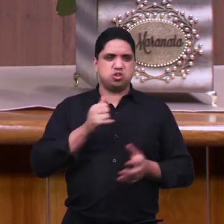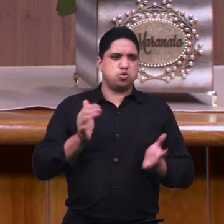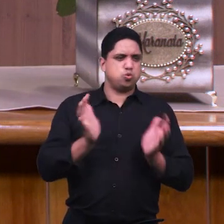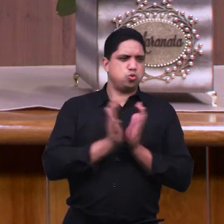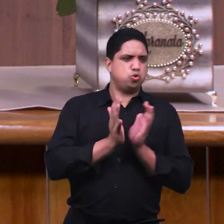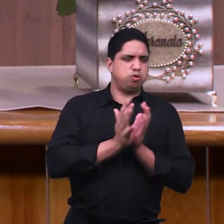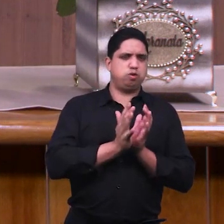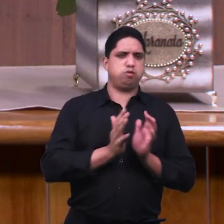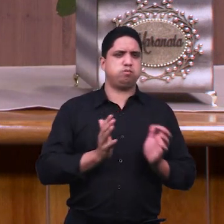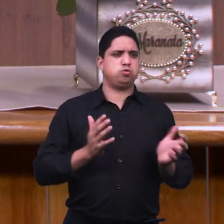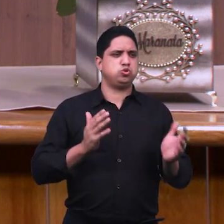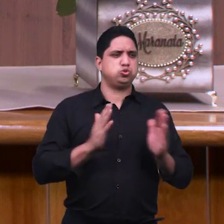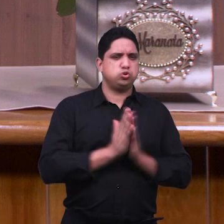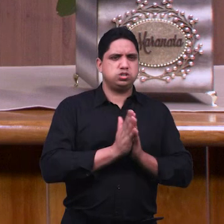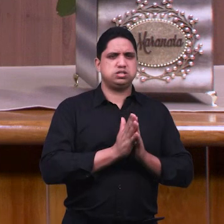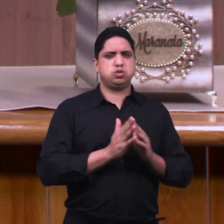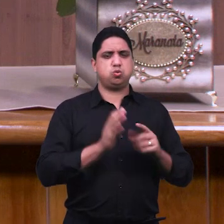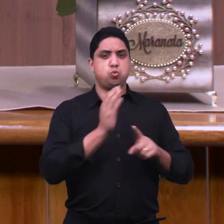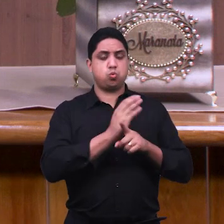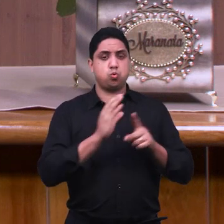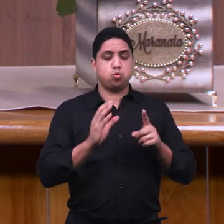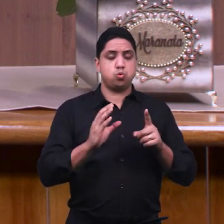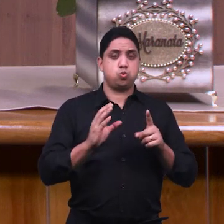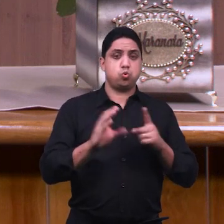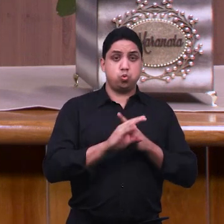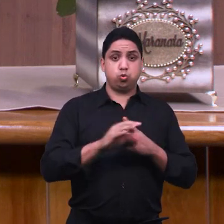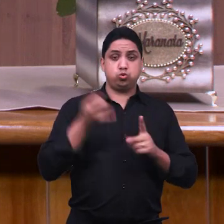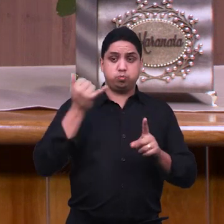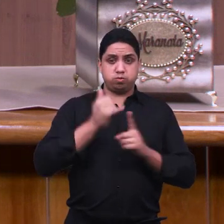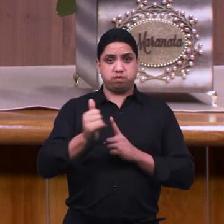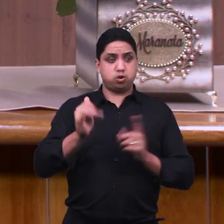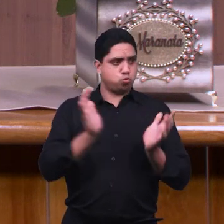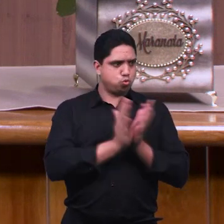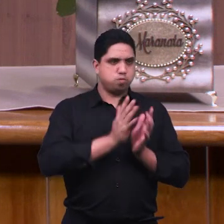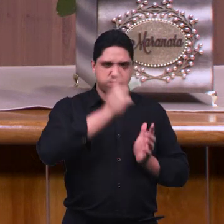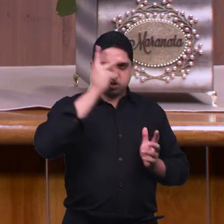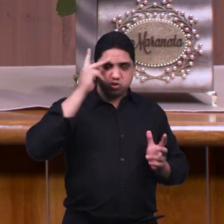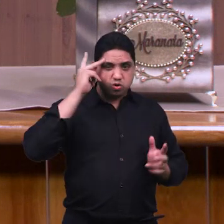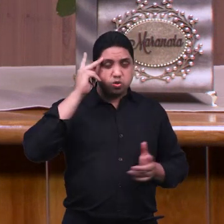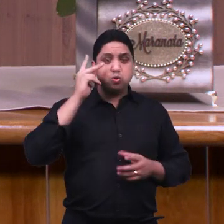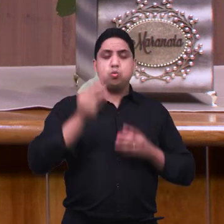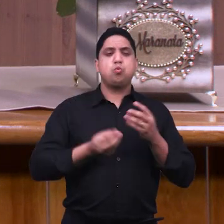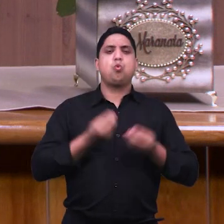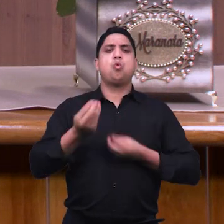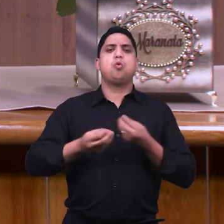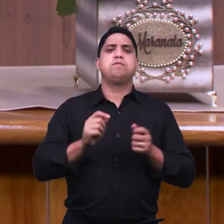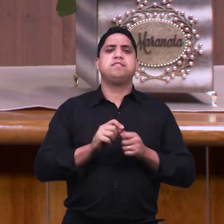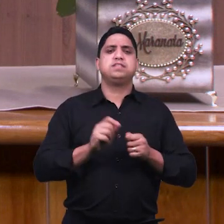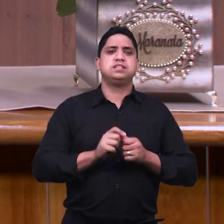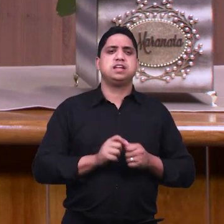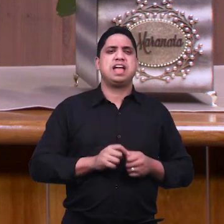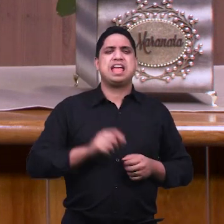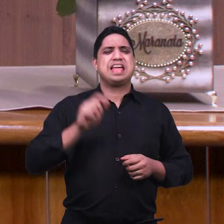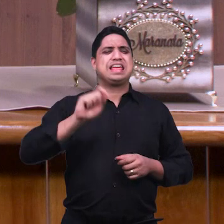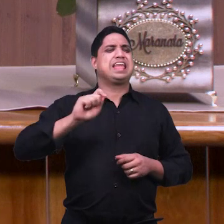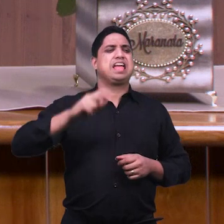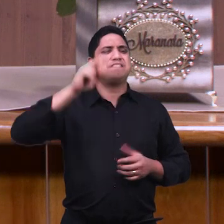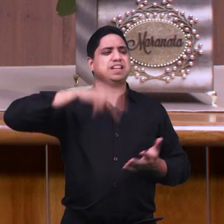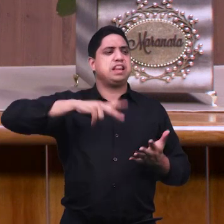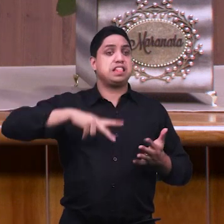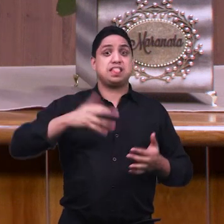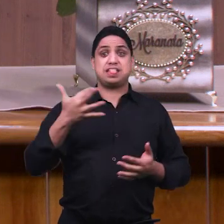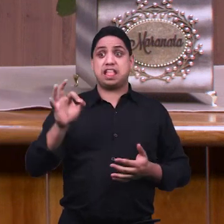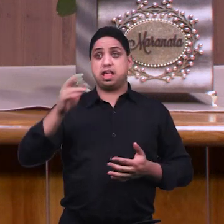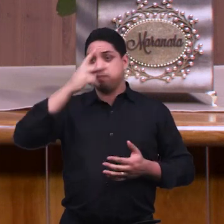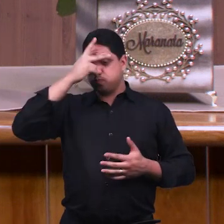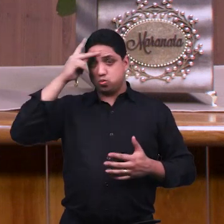assistência, está no culto profético, consultando ao Senhor, um grupo de irmãos reunido para consultar. O que vai acontecer? Quem vai ler? Tem 10 pessoas,